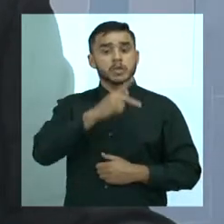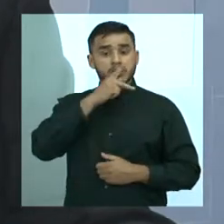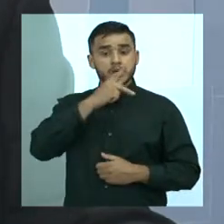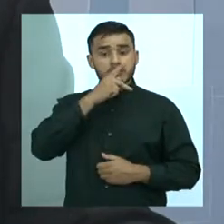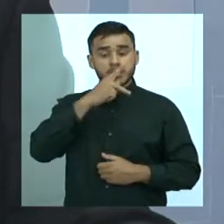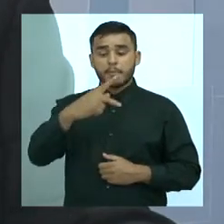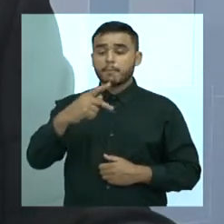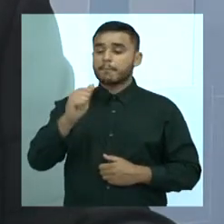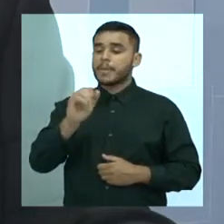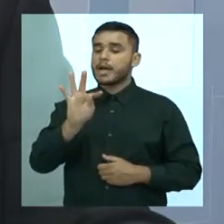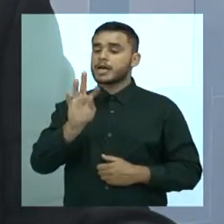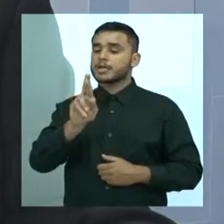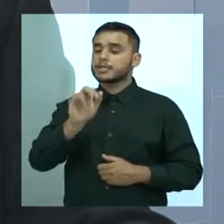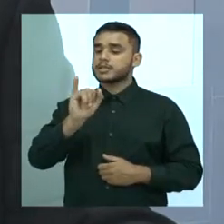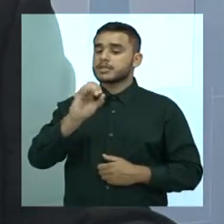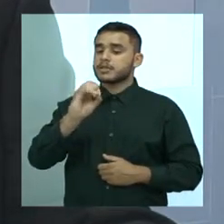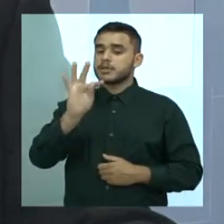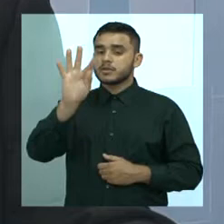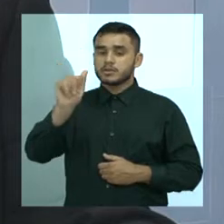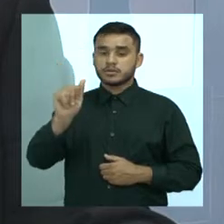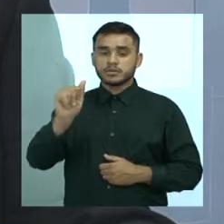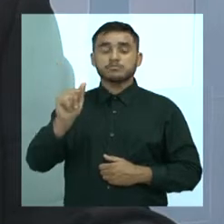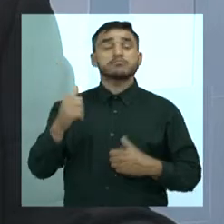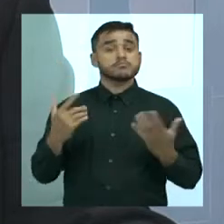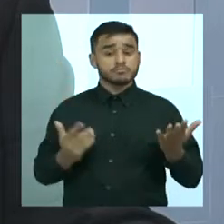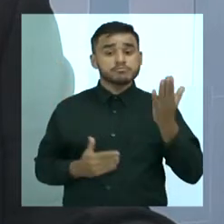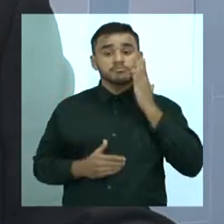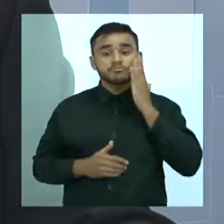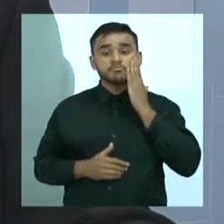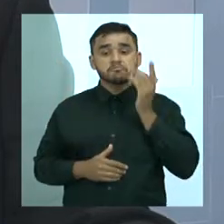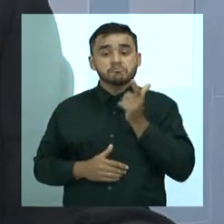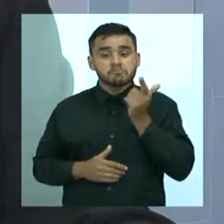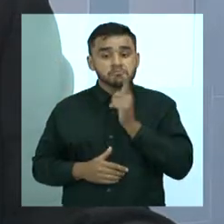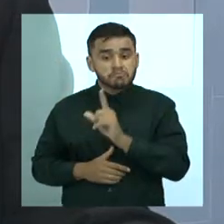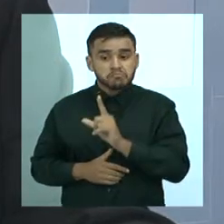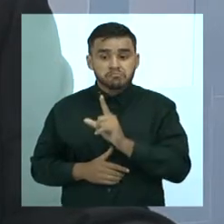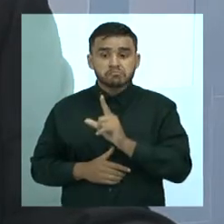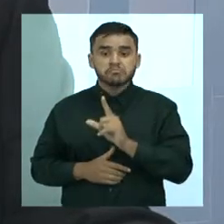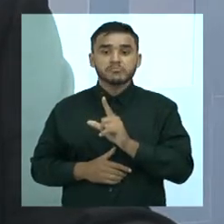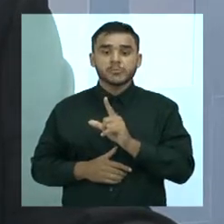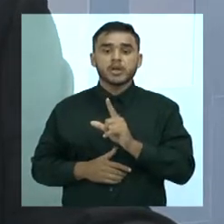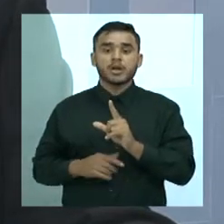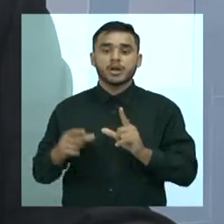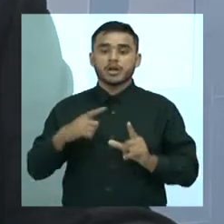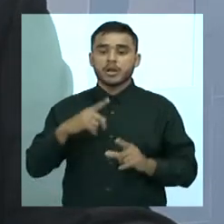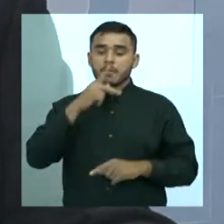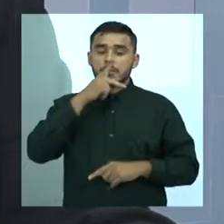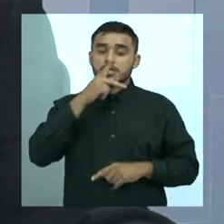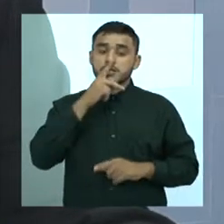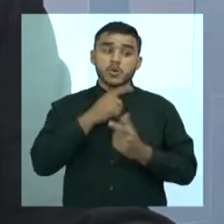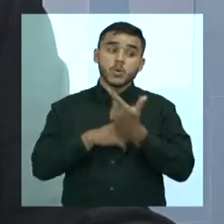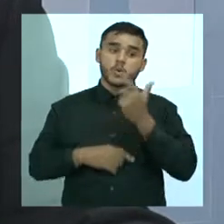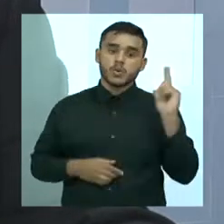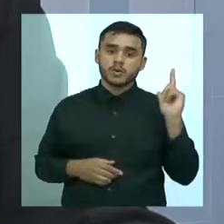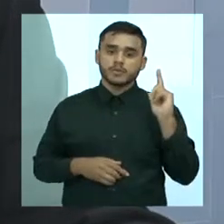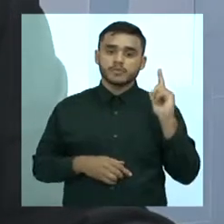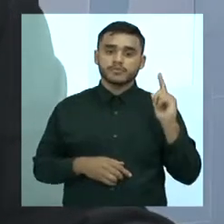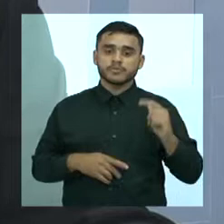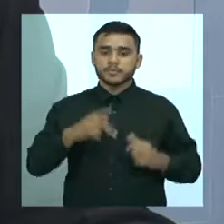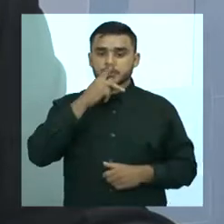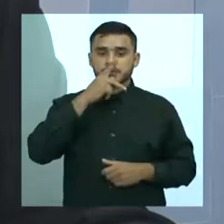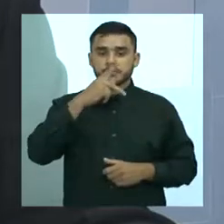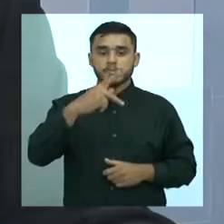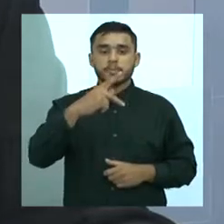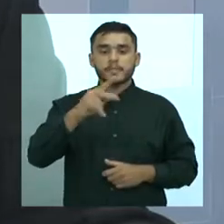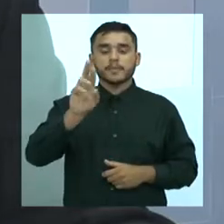Patriota. Como o Patriota não alcançou a cláusula de barreira, ele ficou livre para escolher outro partido. Aí ele foi para o Partido da República,